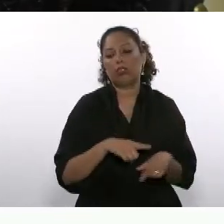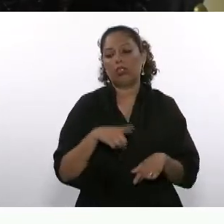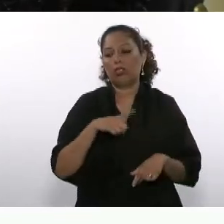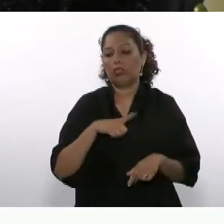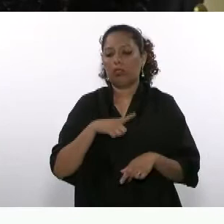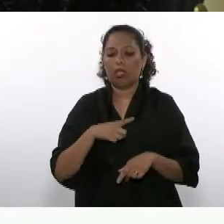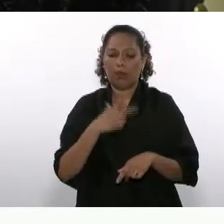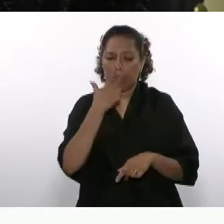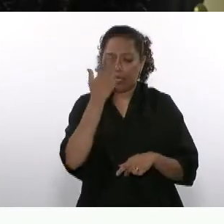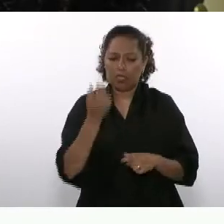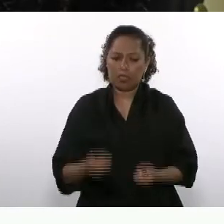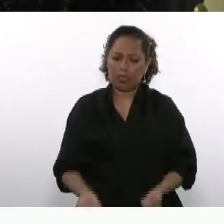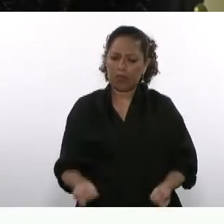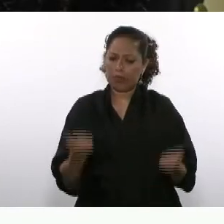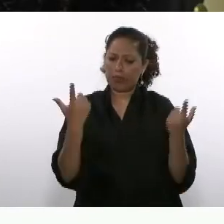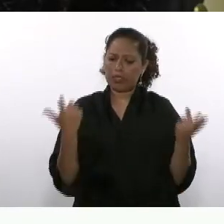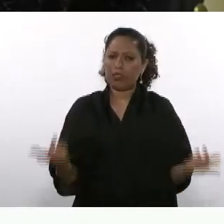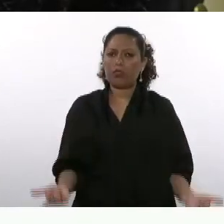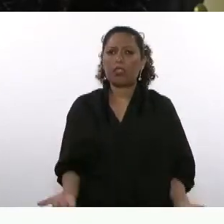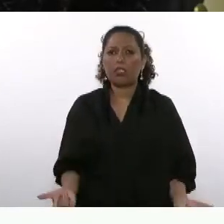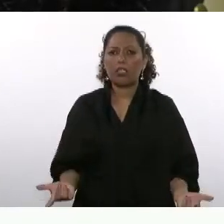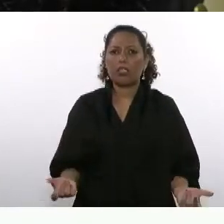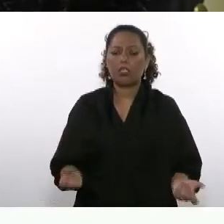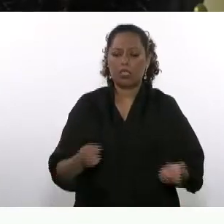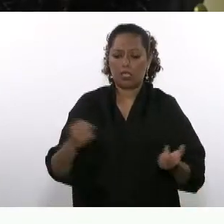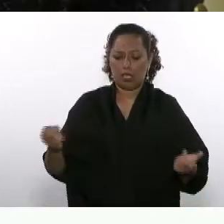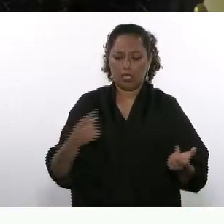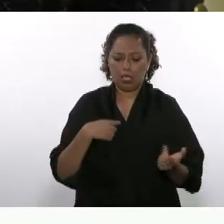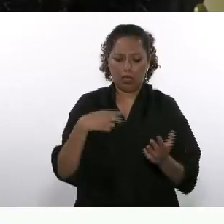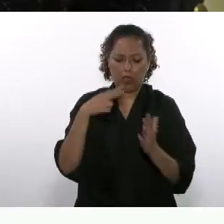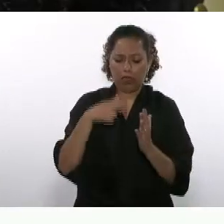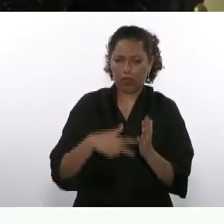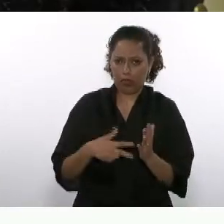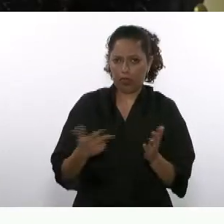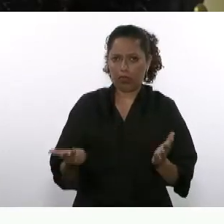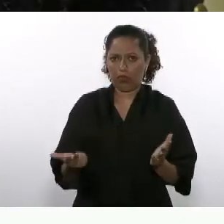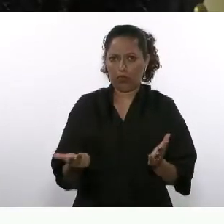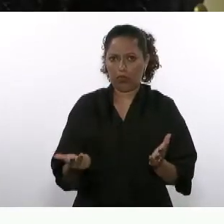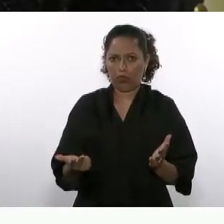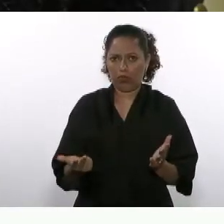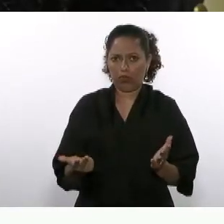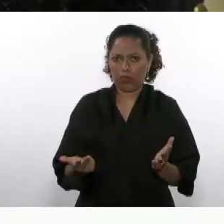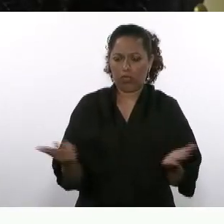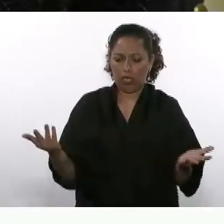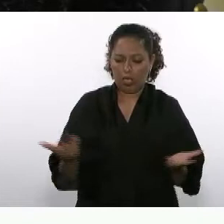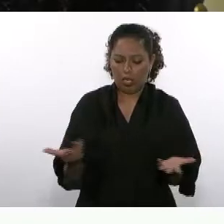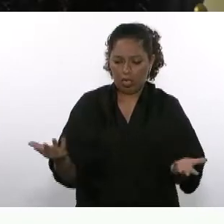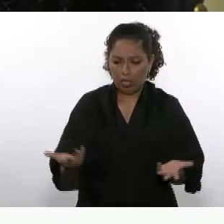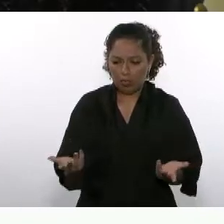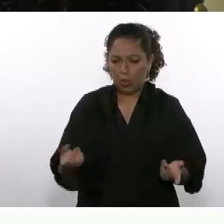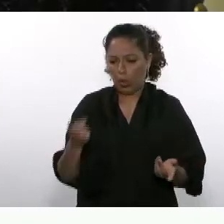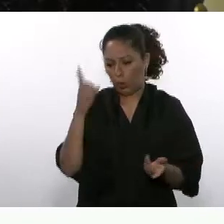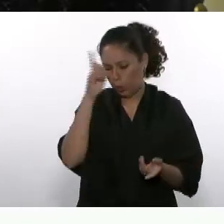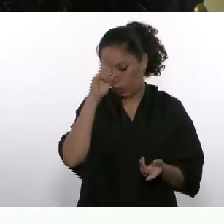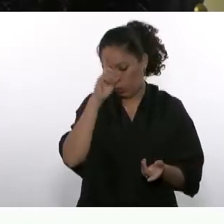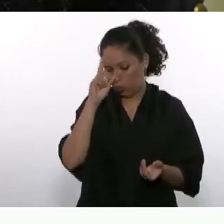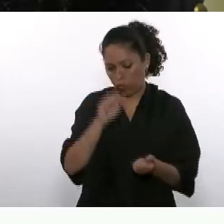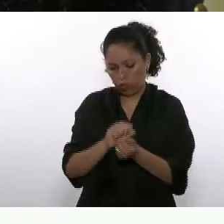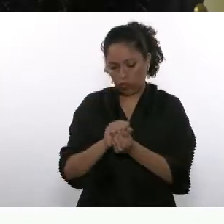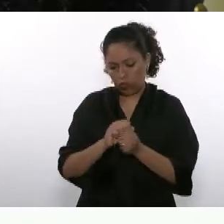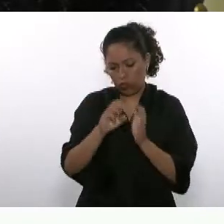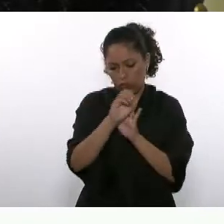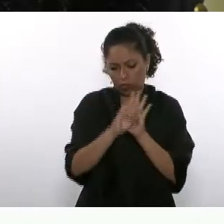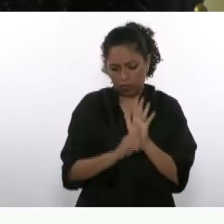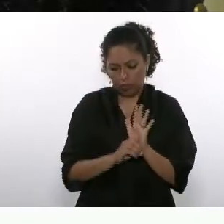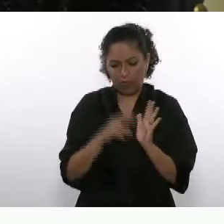uma falsa aparência que, se gera a mim, e ao deputado Eleomar, que estamos aqui diariamente na Comissão de Orçamento,